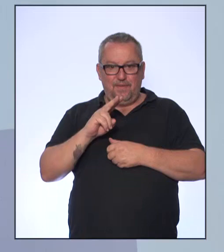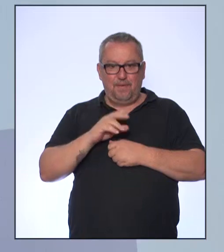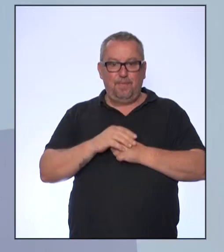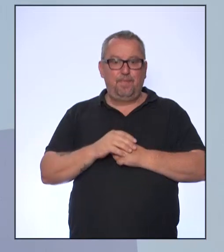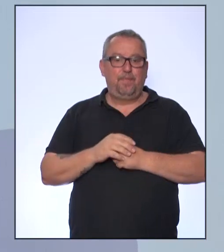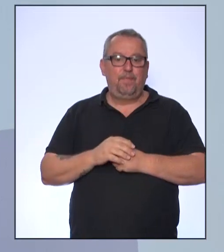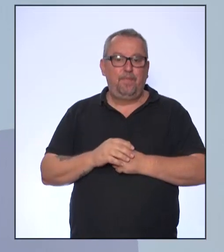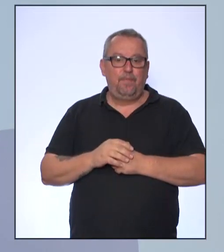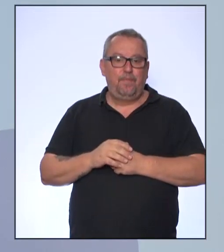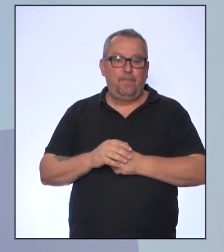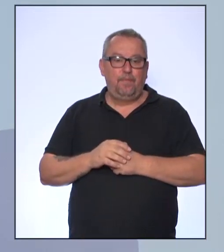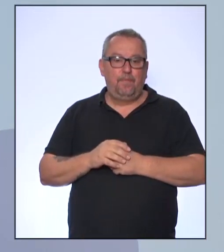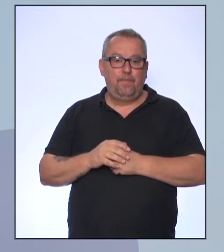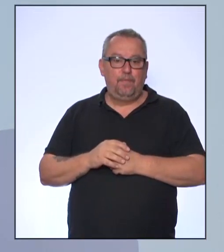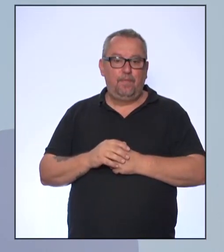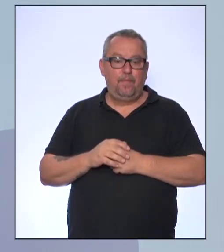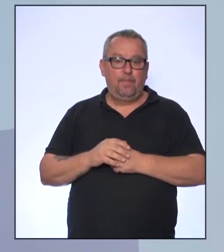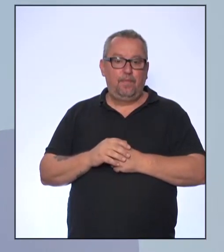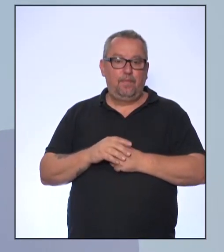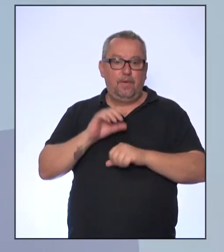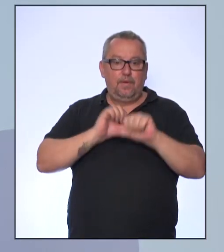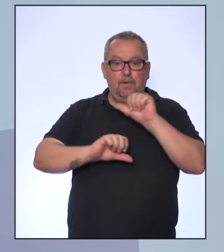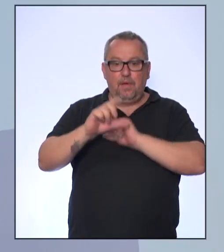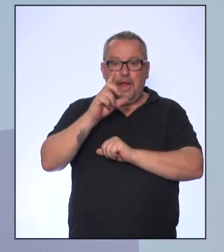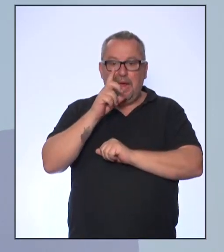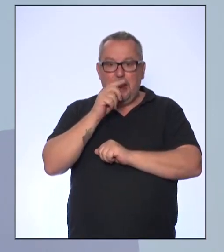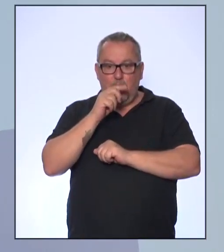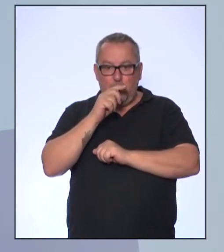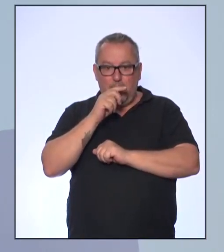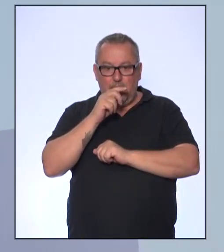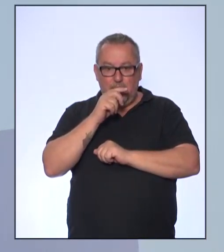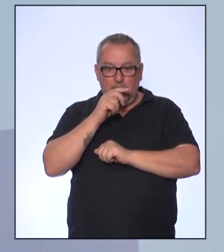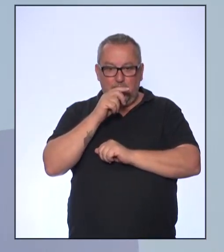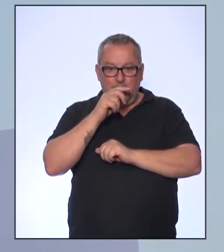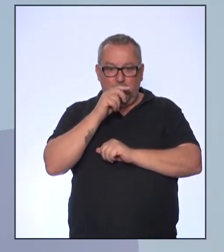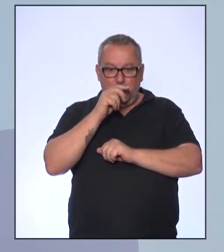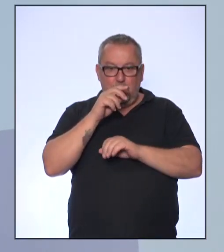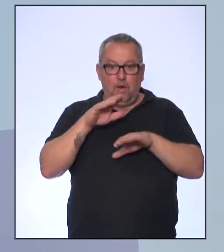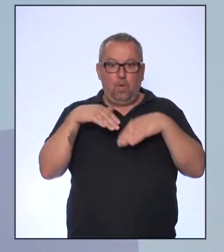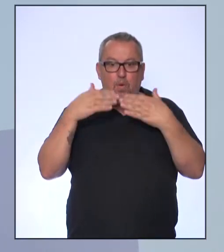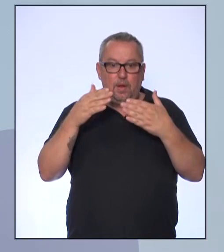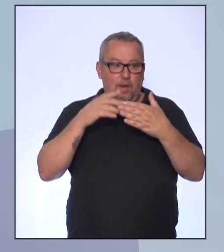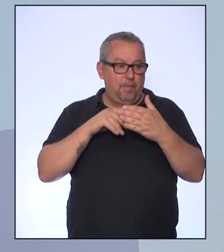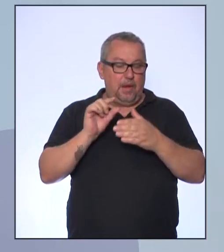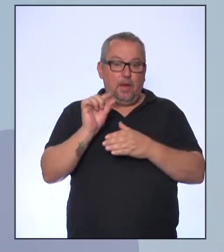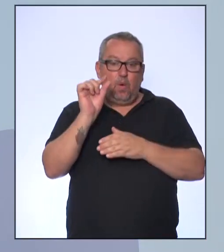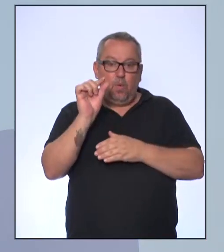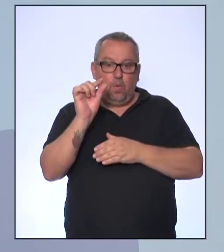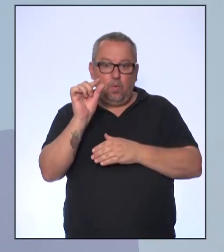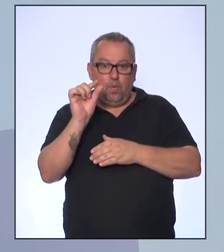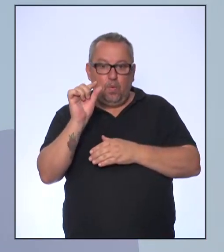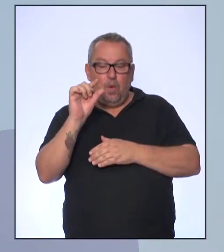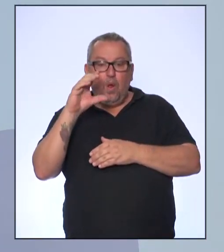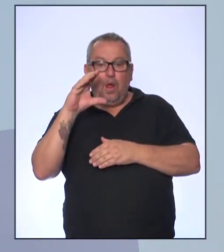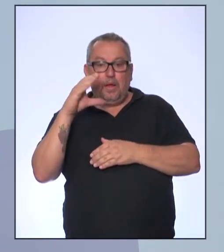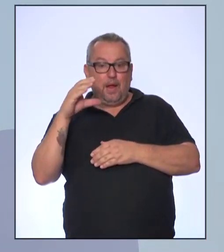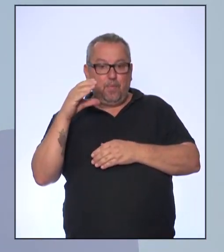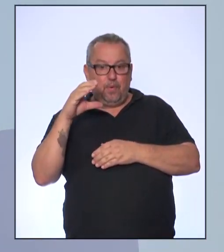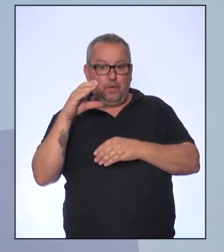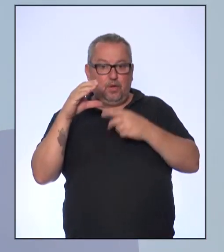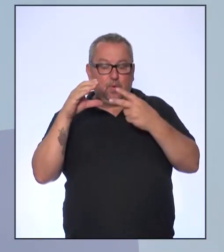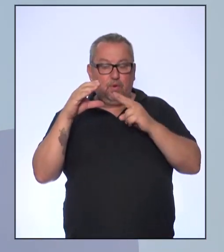de oxigênio. Água. Quando ela pega 1 átomo de carbono e 2 de oxigênio,